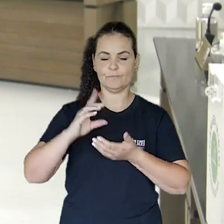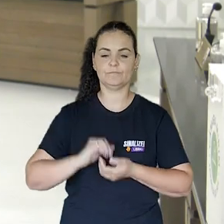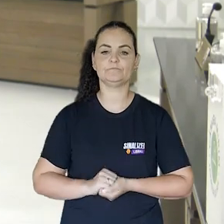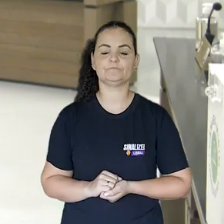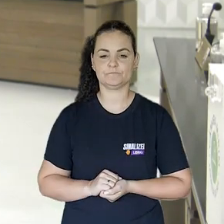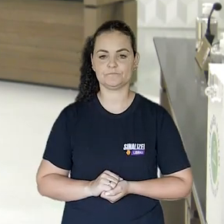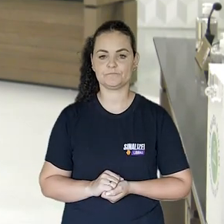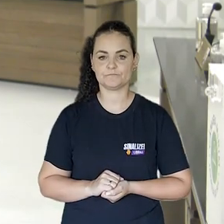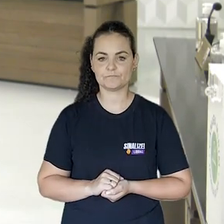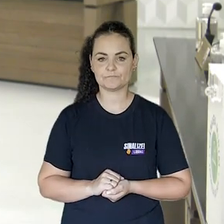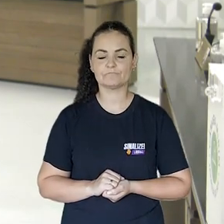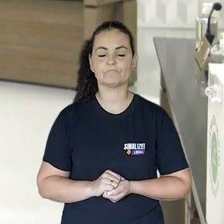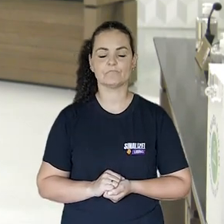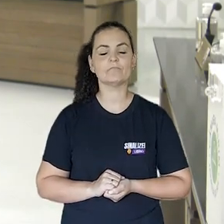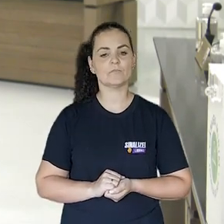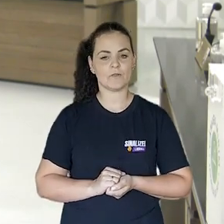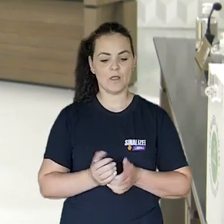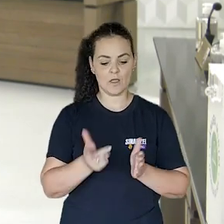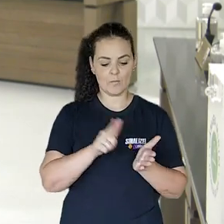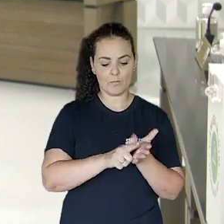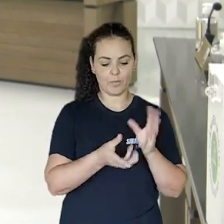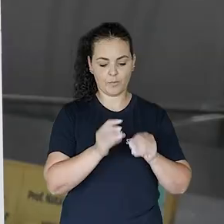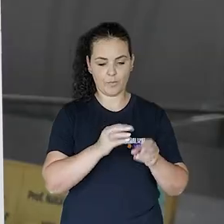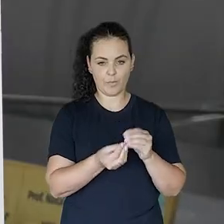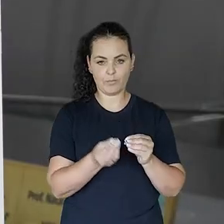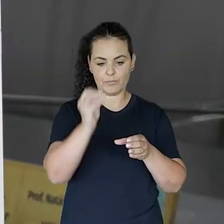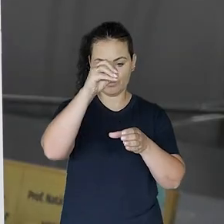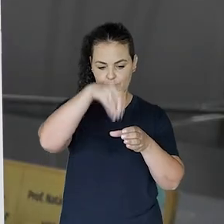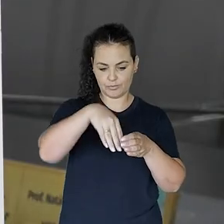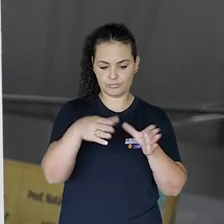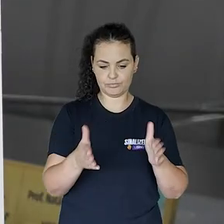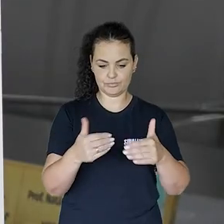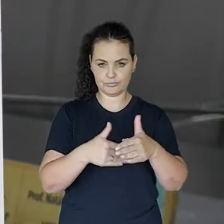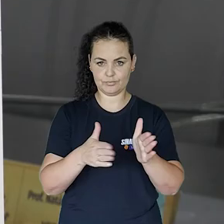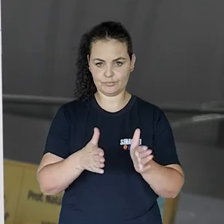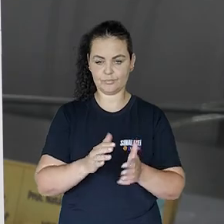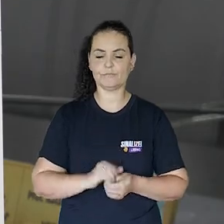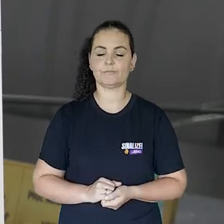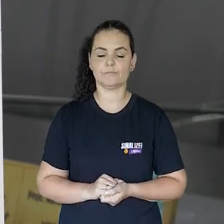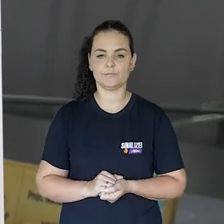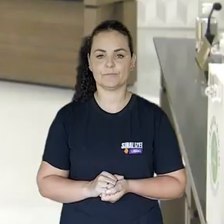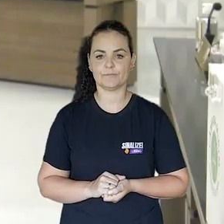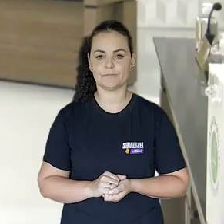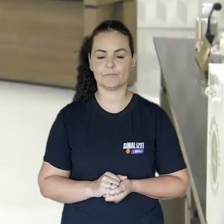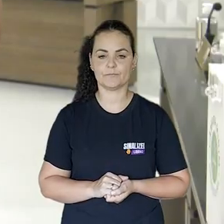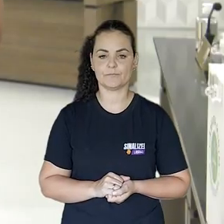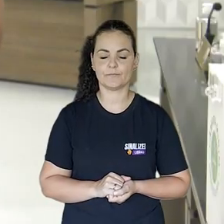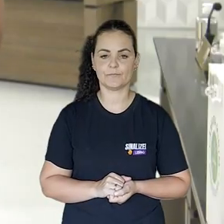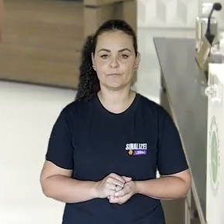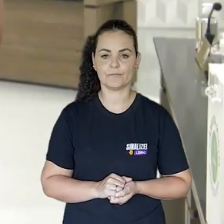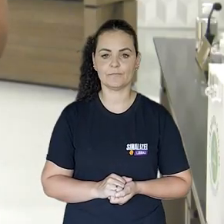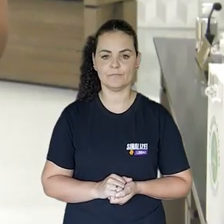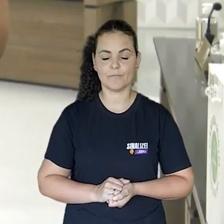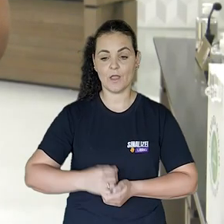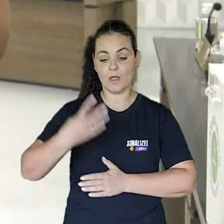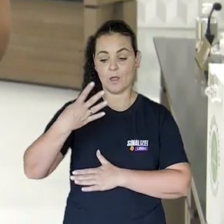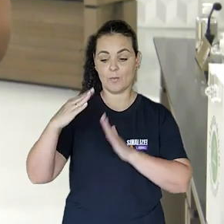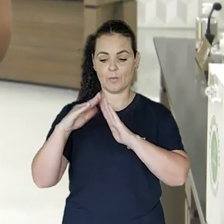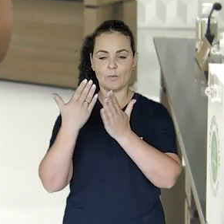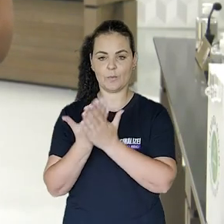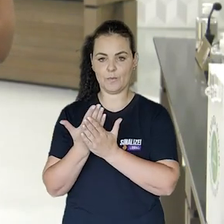Seguimos com o processo, dobrando e colocando aqui na urna. Quarta escola,